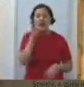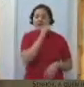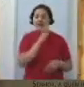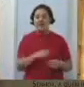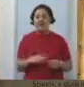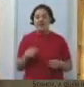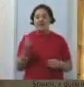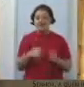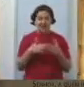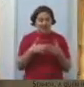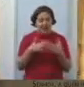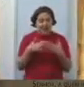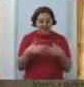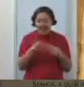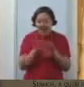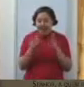Pelo amor de Deus, vai lá o lobo lá.